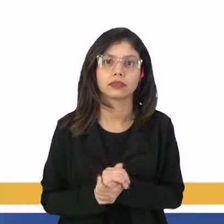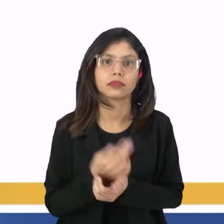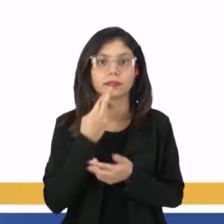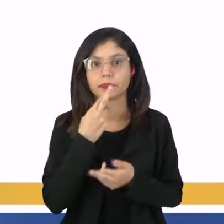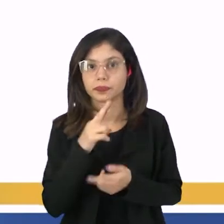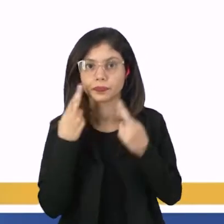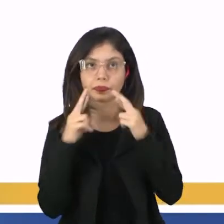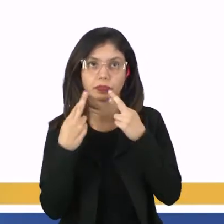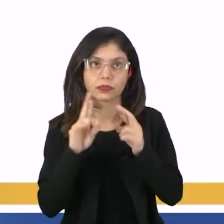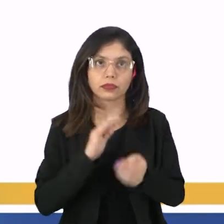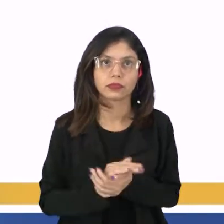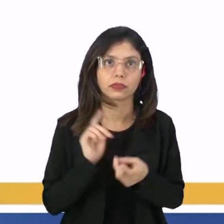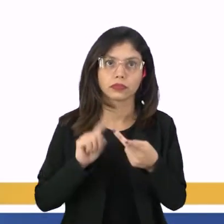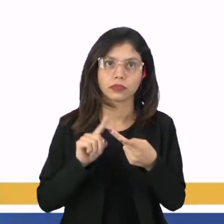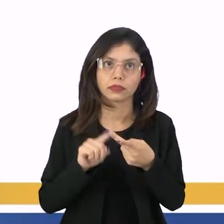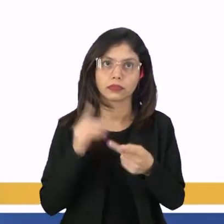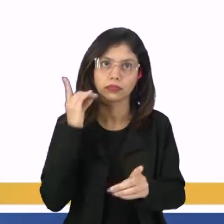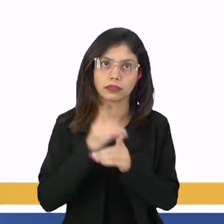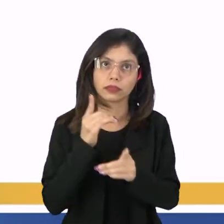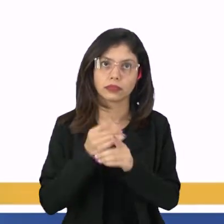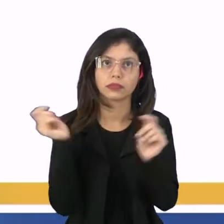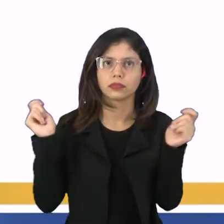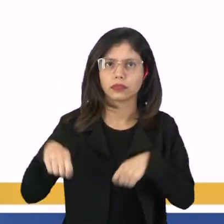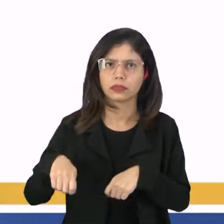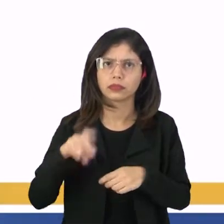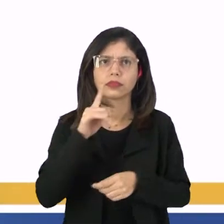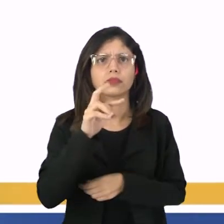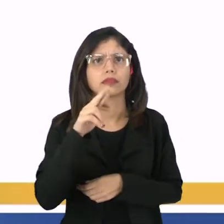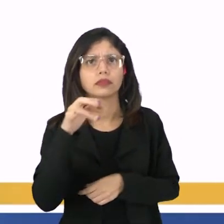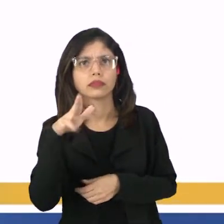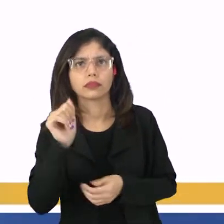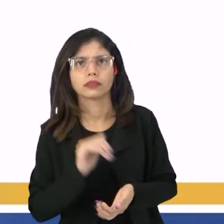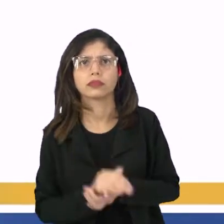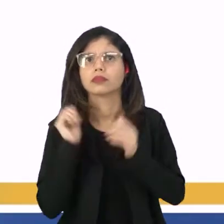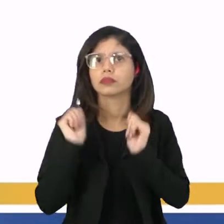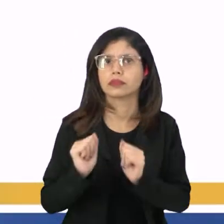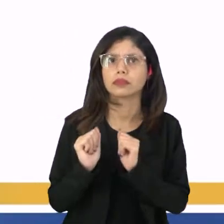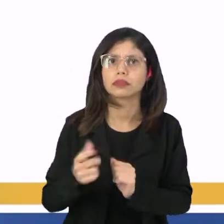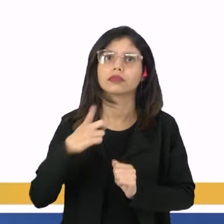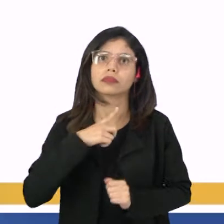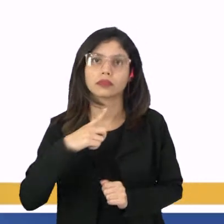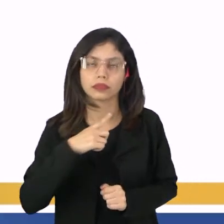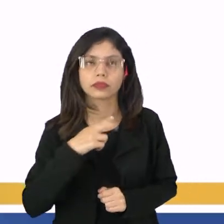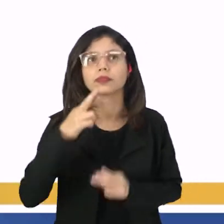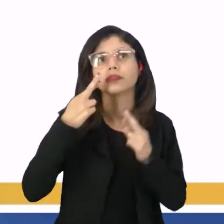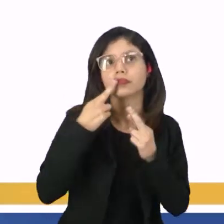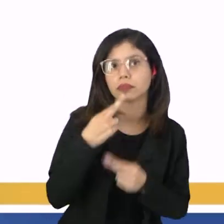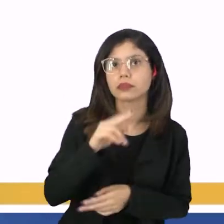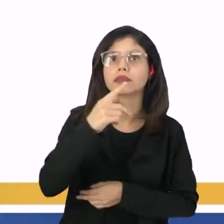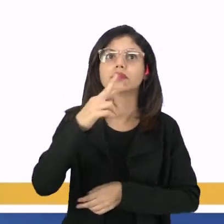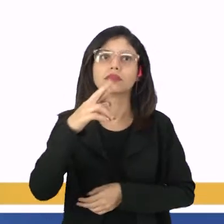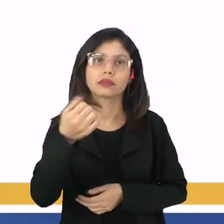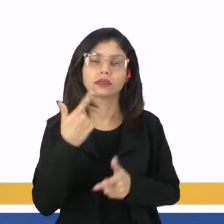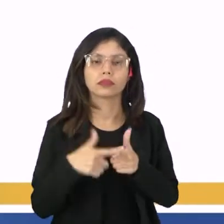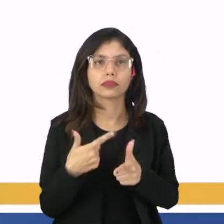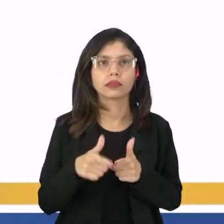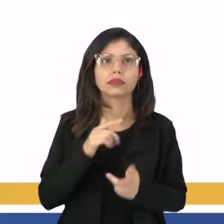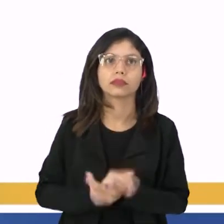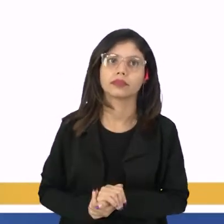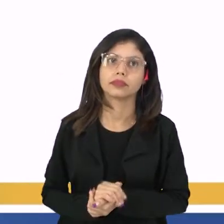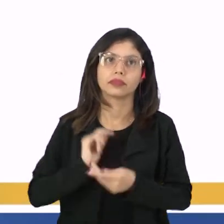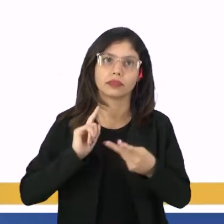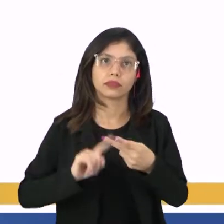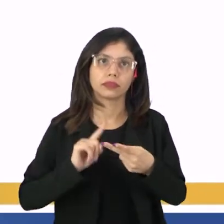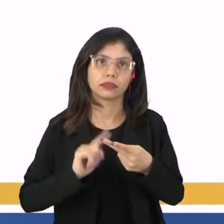alvo da reclamação. Descobrir os possíveis destinatários que terão competência de resolver os